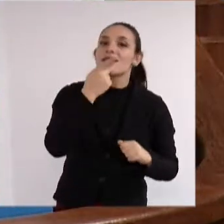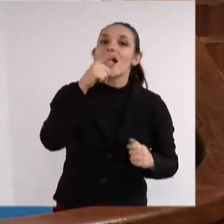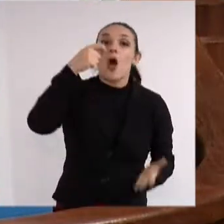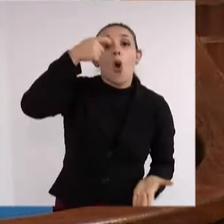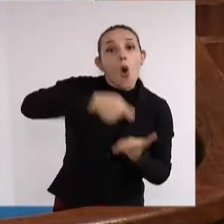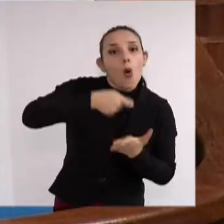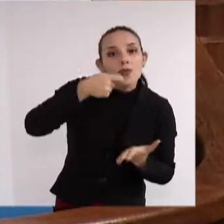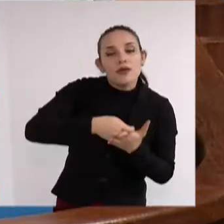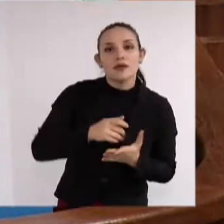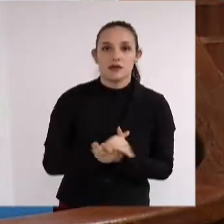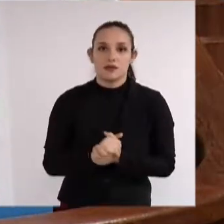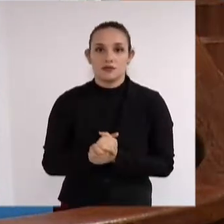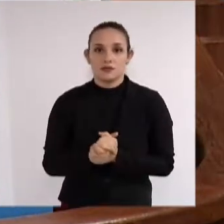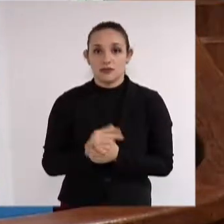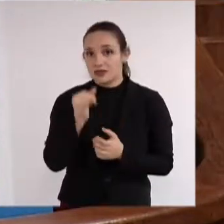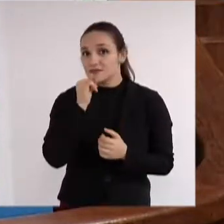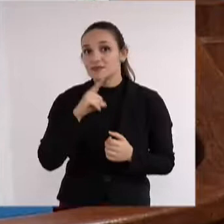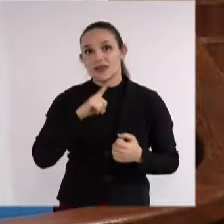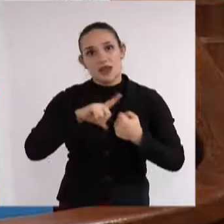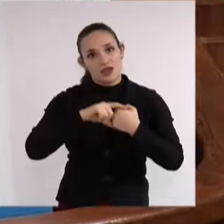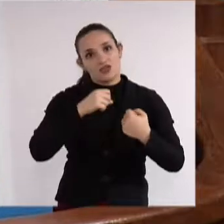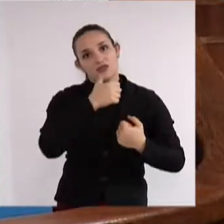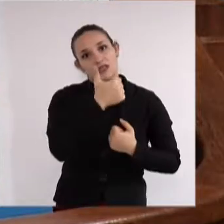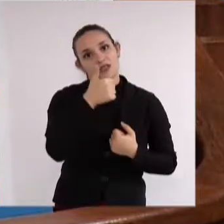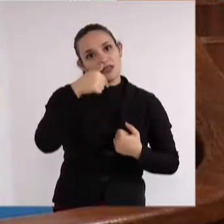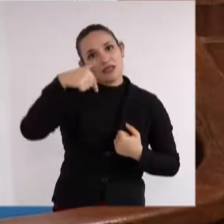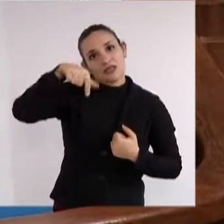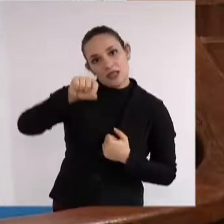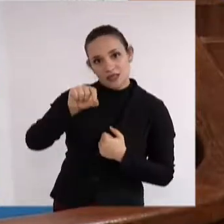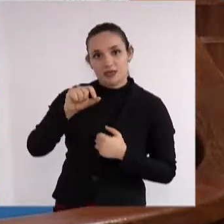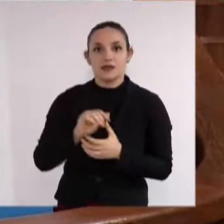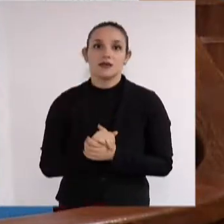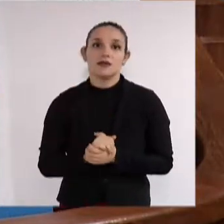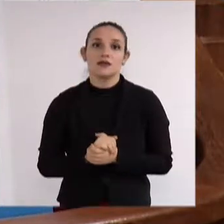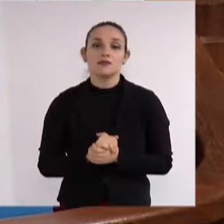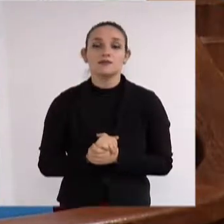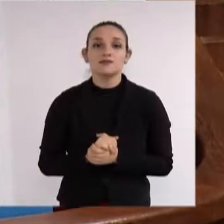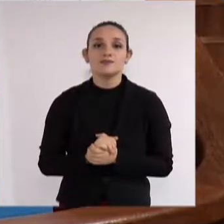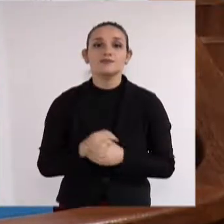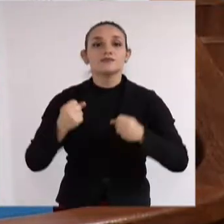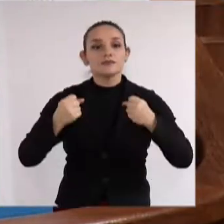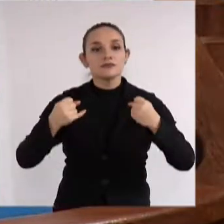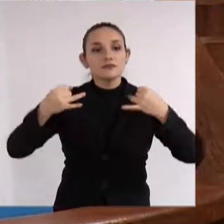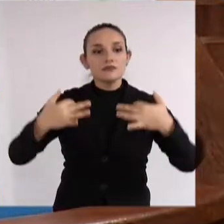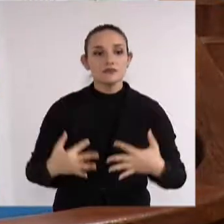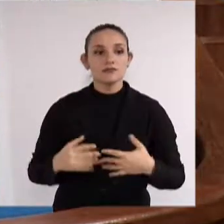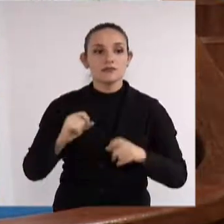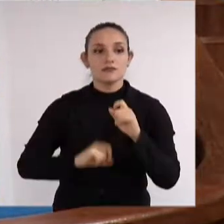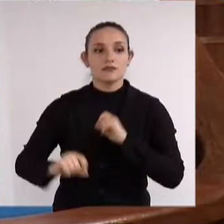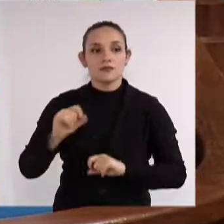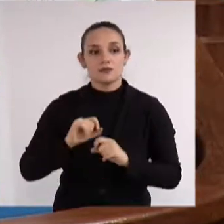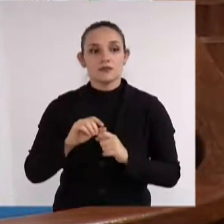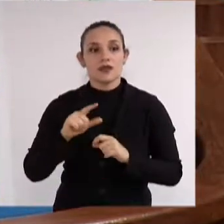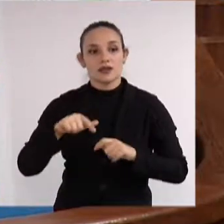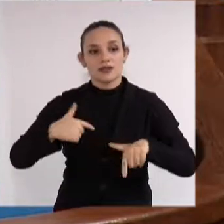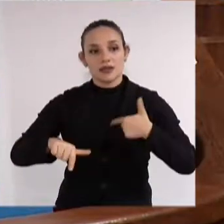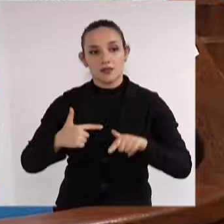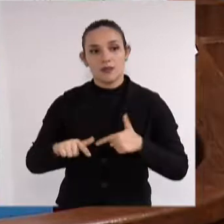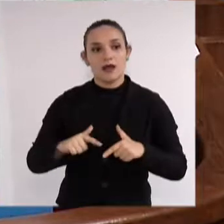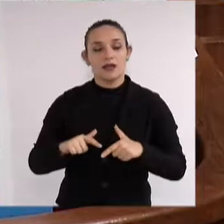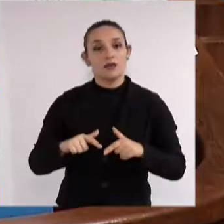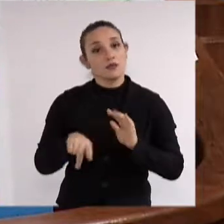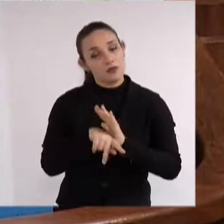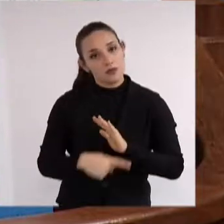artigo 170, que é o princípio da livre iniciativa que dispõe. A ordem econômica fundada na valorização do trabalho humano na livre